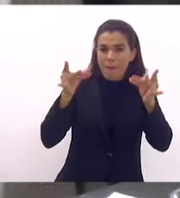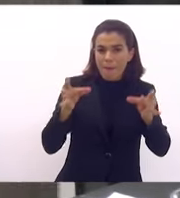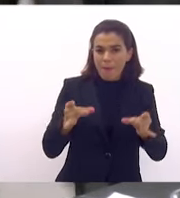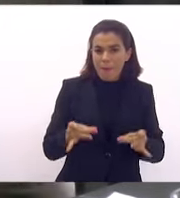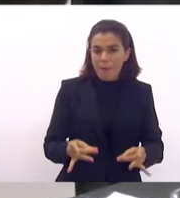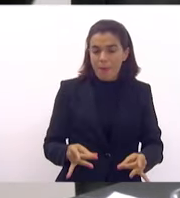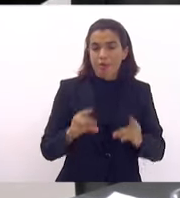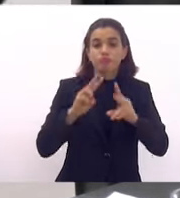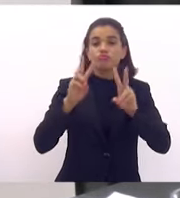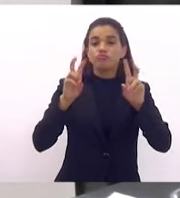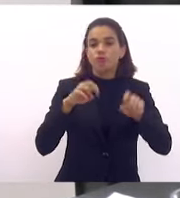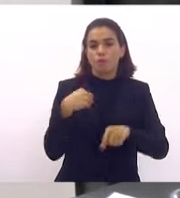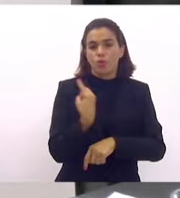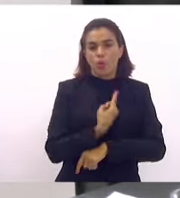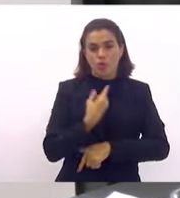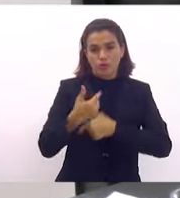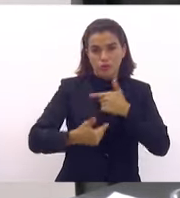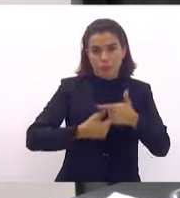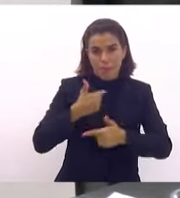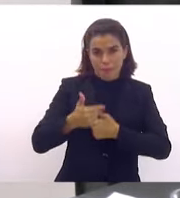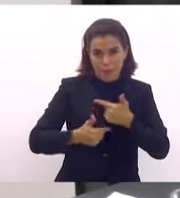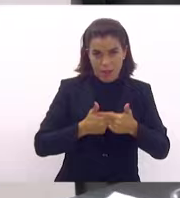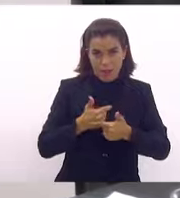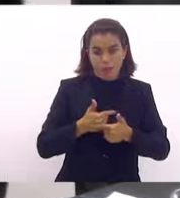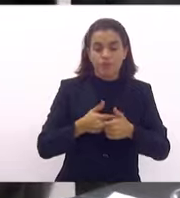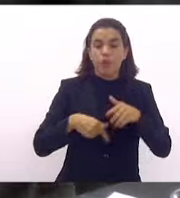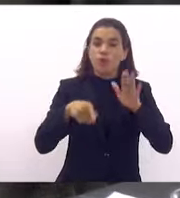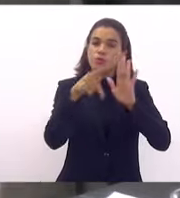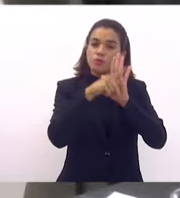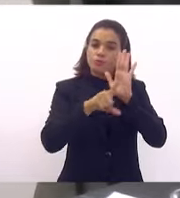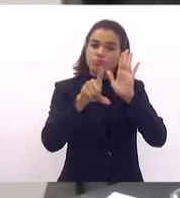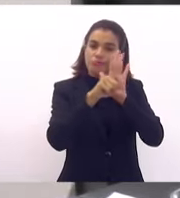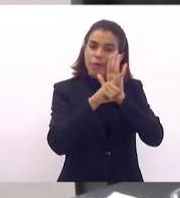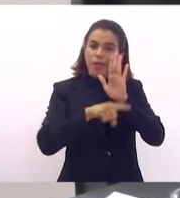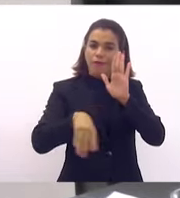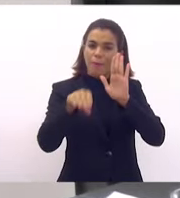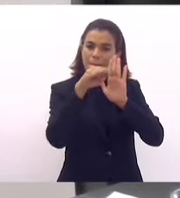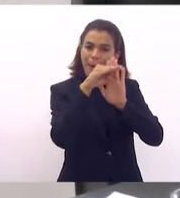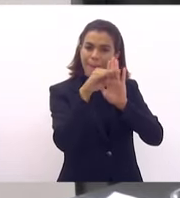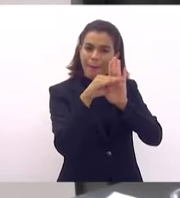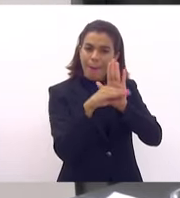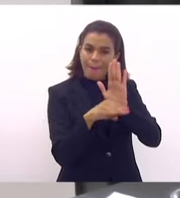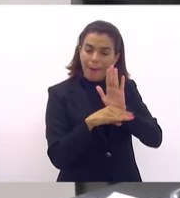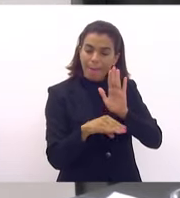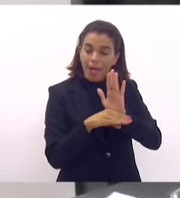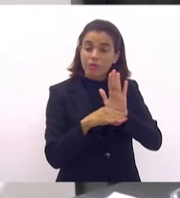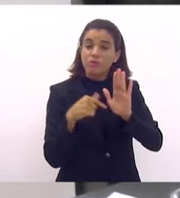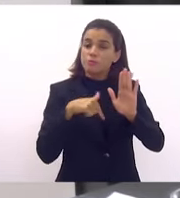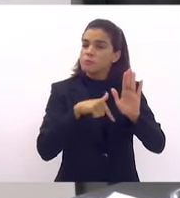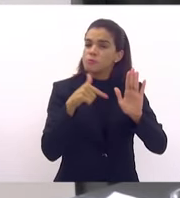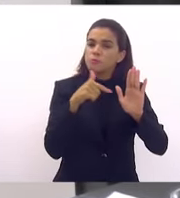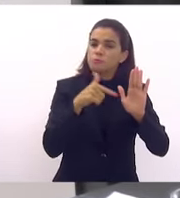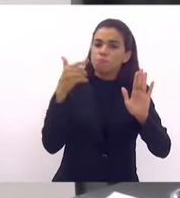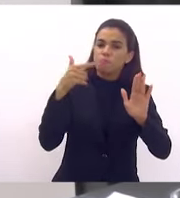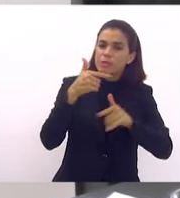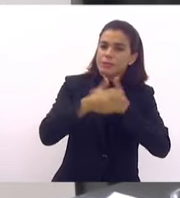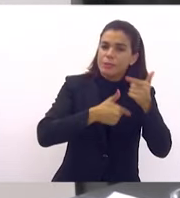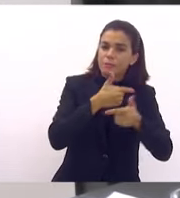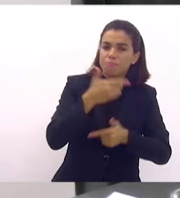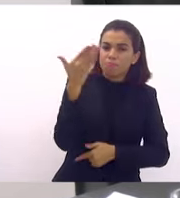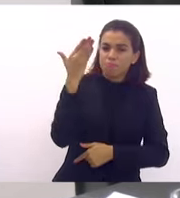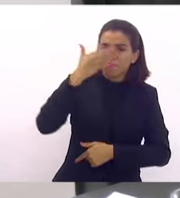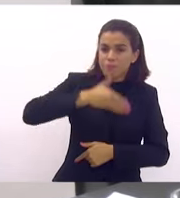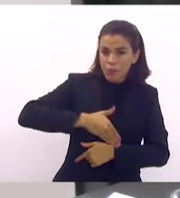nossa produtividade, os projetos que foram pautados. Então, demonstram aqui, sem contabilizar os